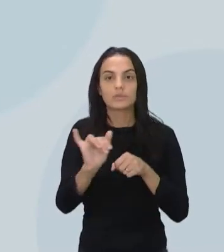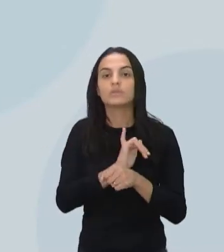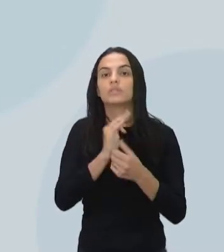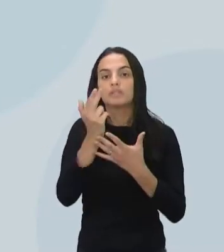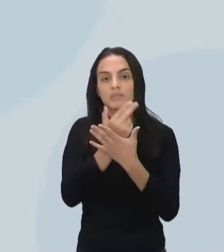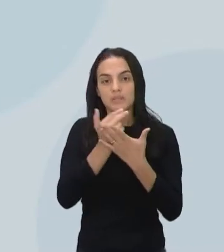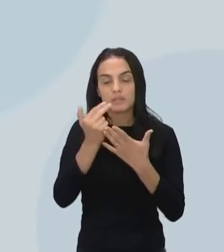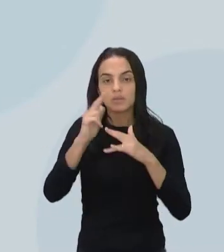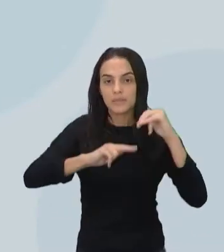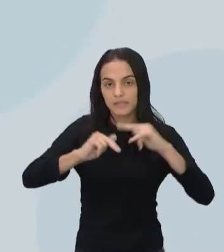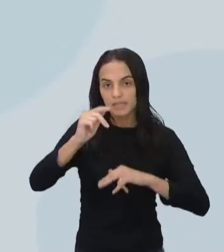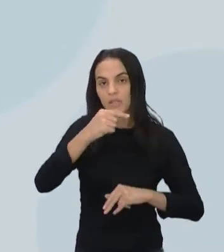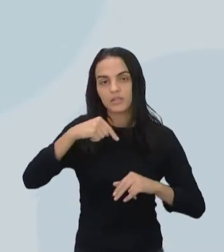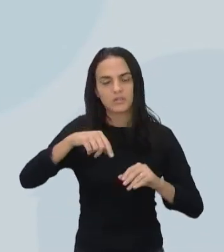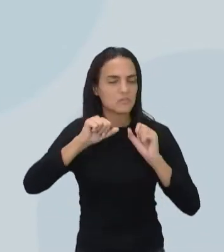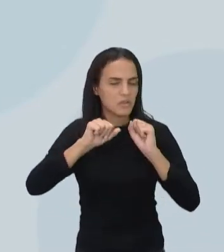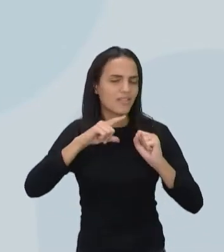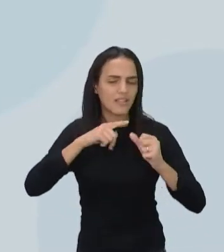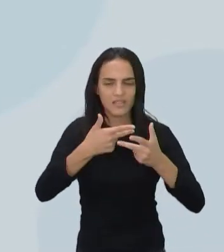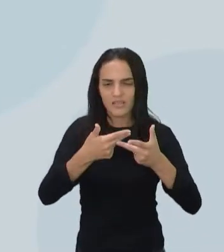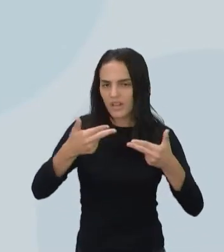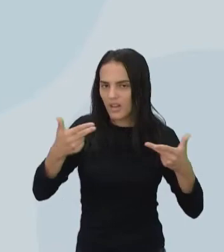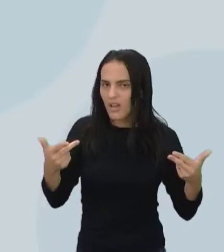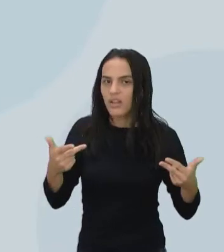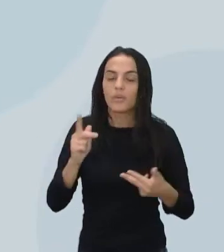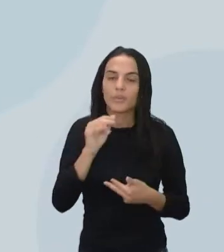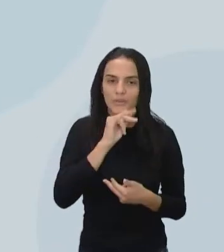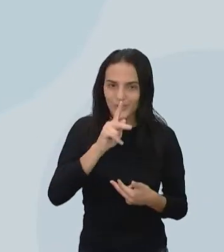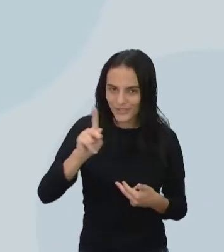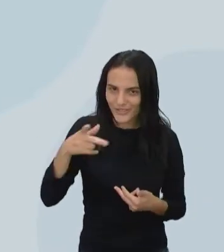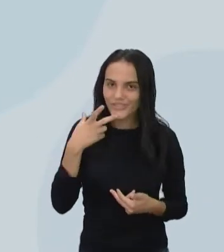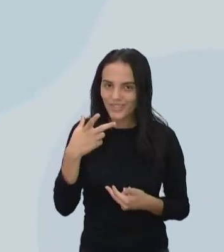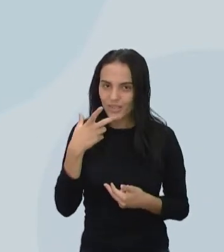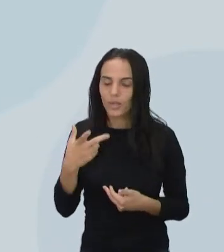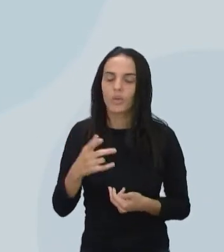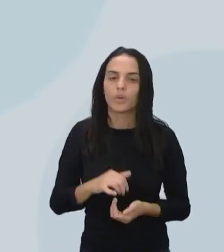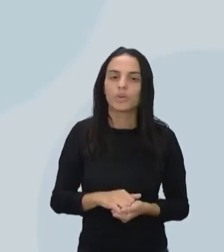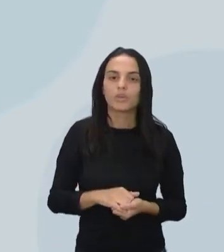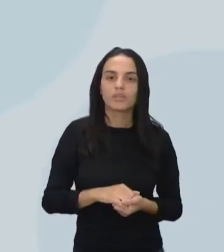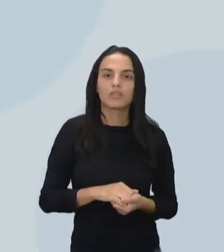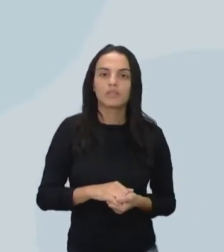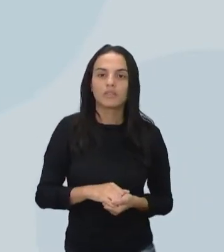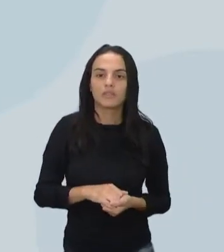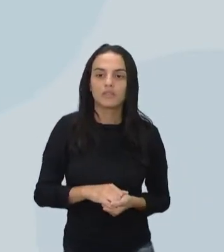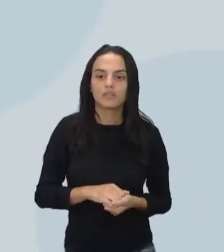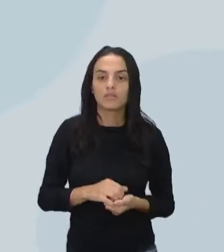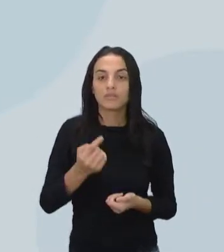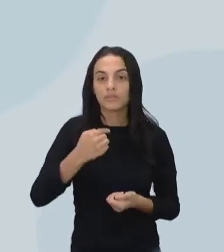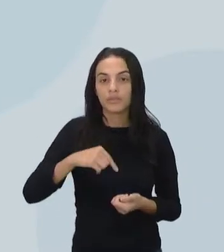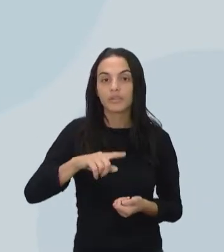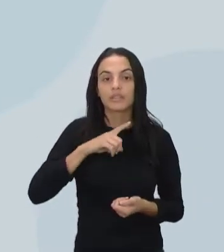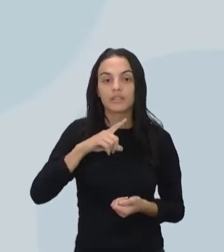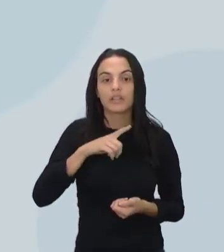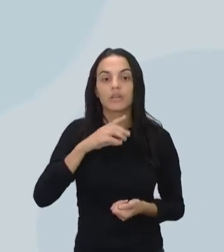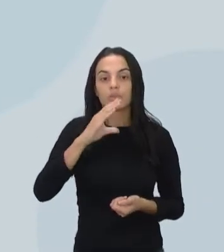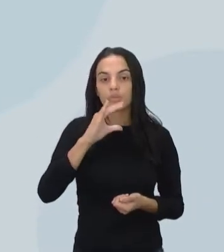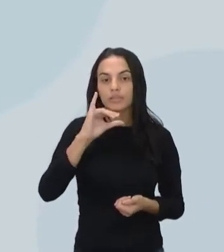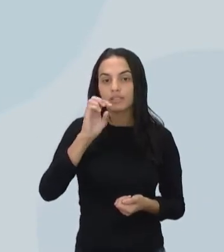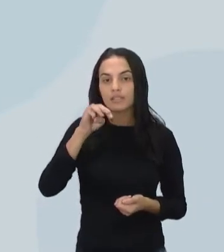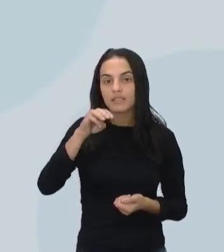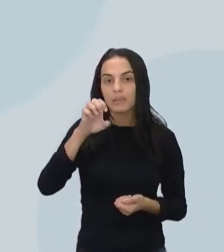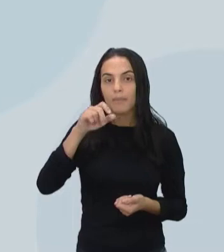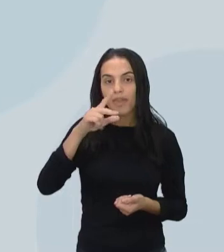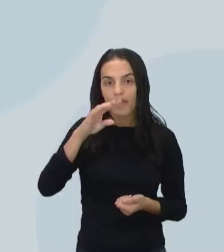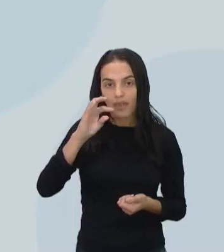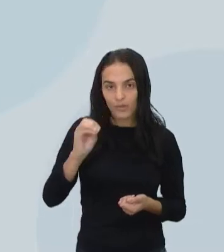gente pode, além de vários outros, como o professor mesmo já tinha comentado, a gente tem ali o cimento que